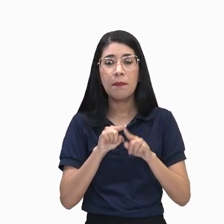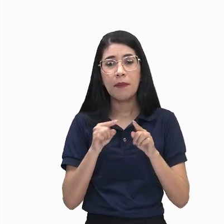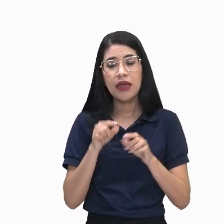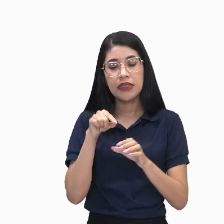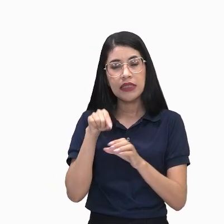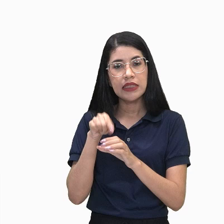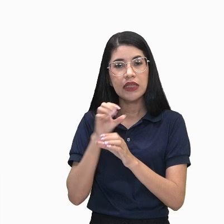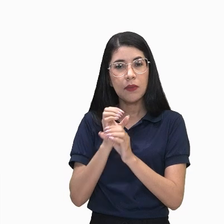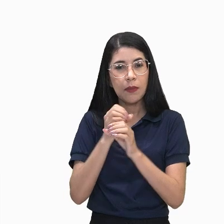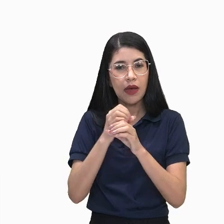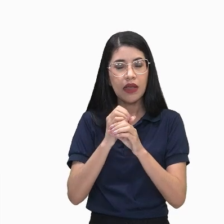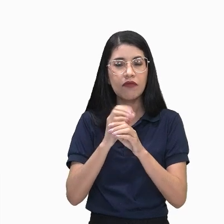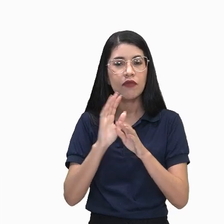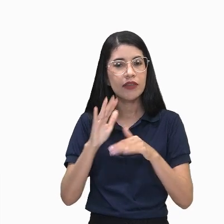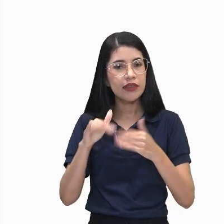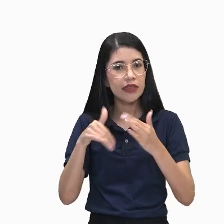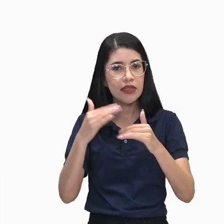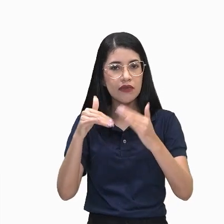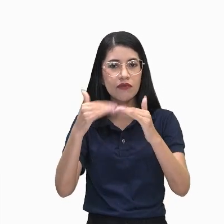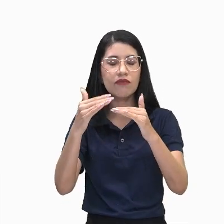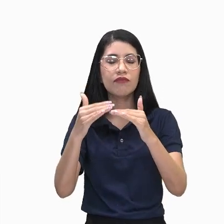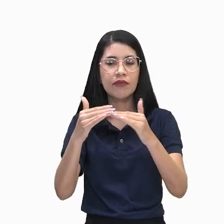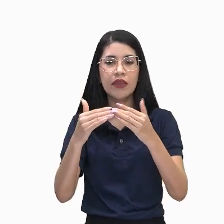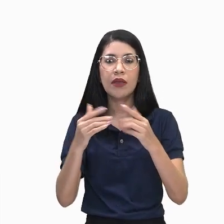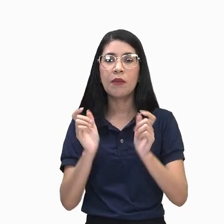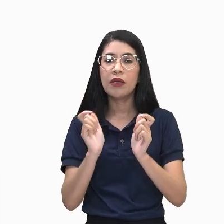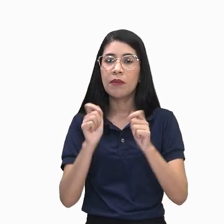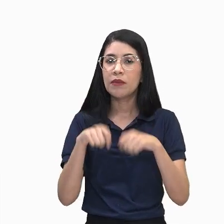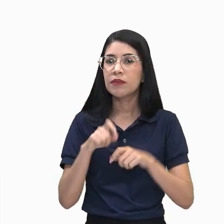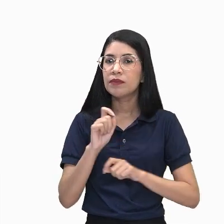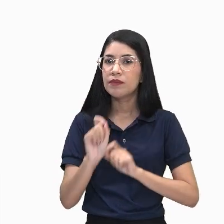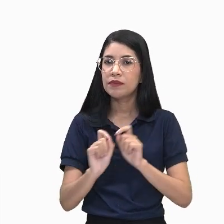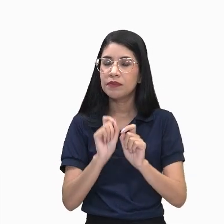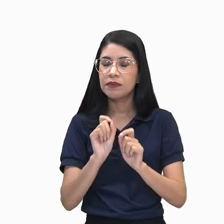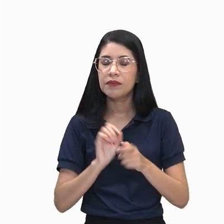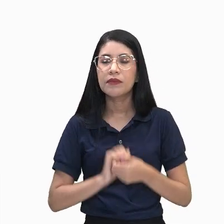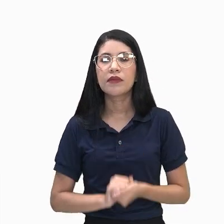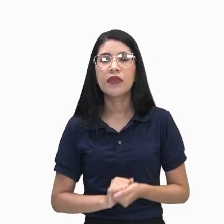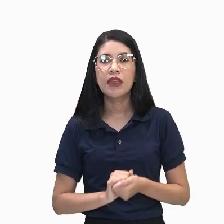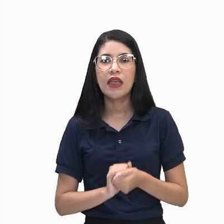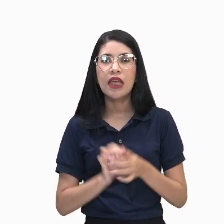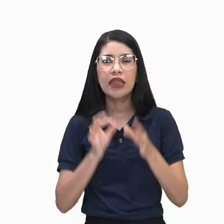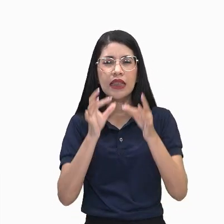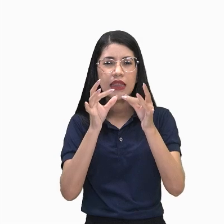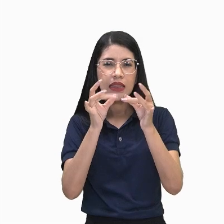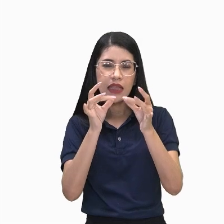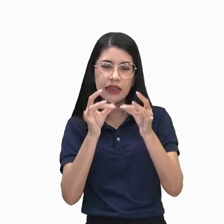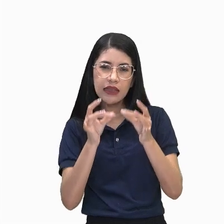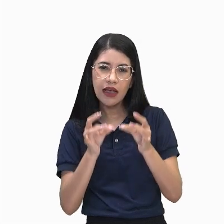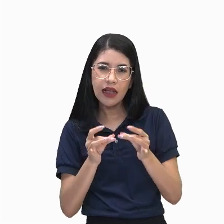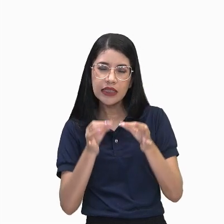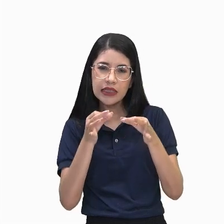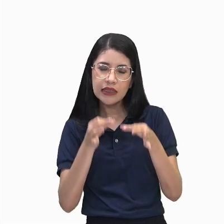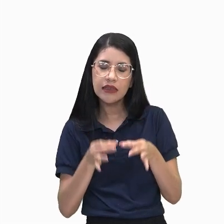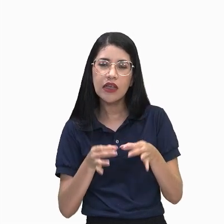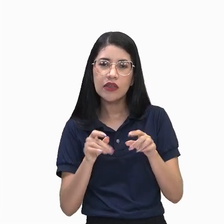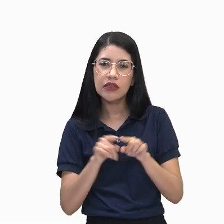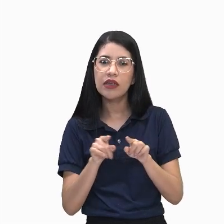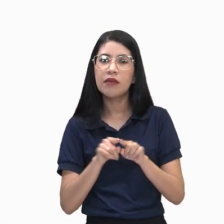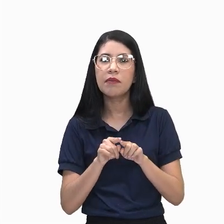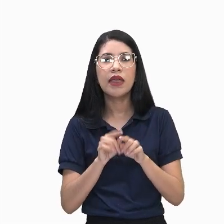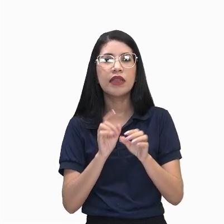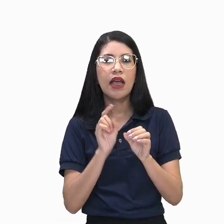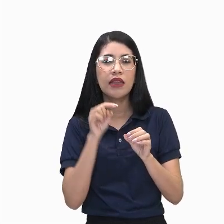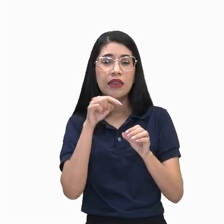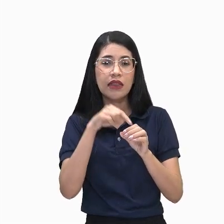foi avançando ao longo do tempo para que ele pudesse então ver detalhes maiores